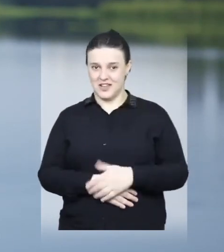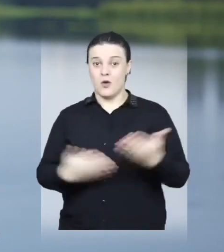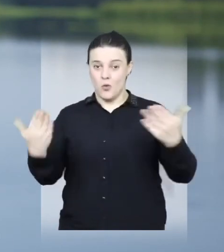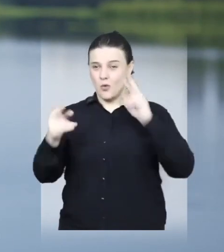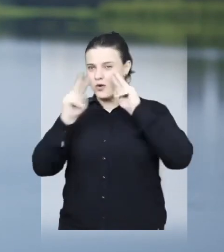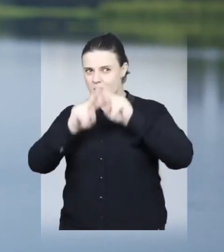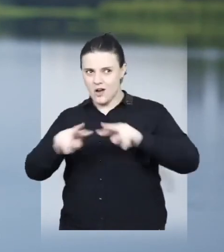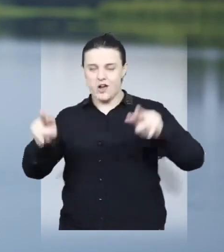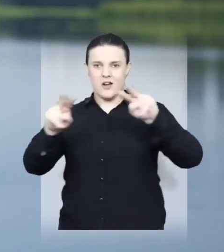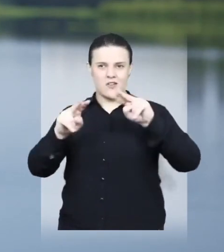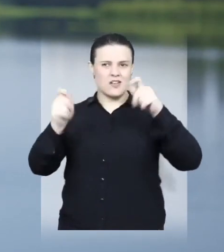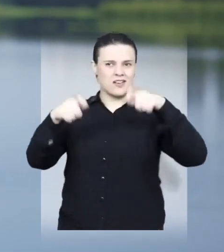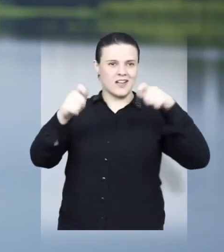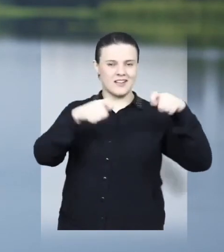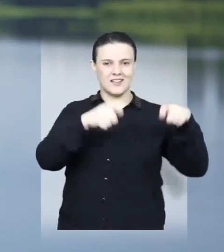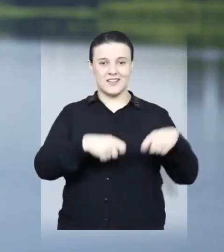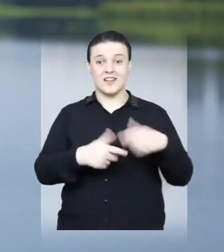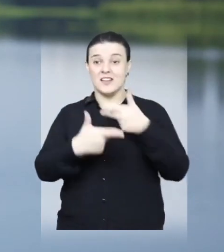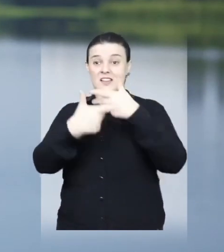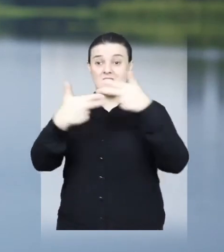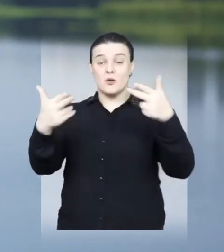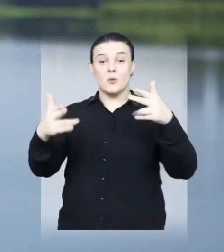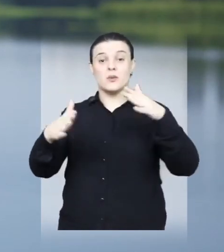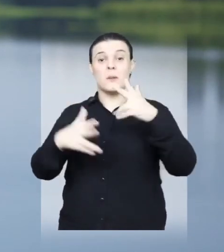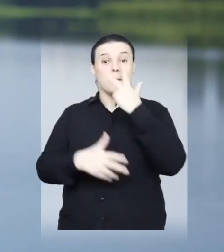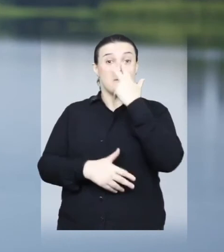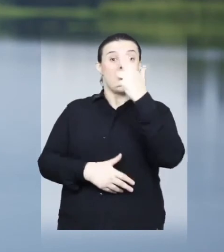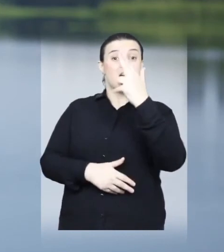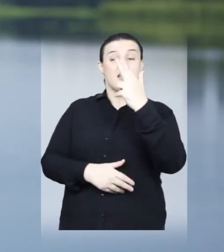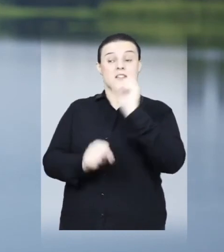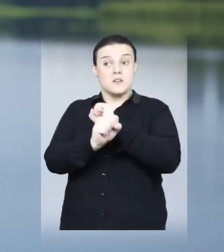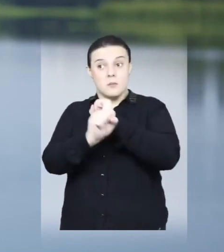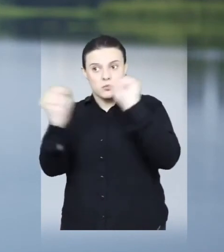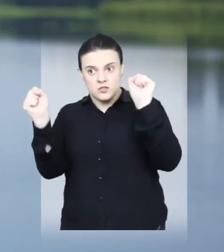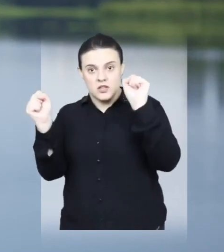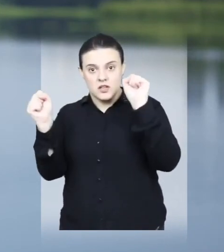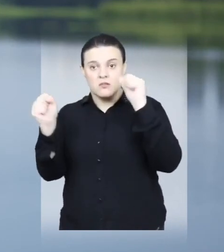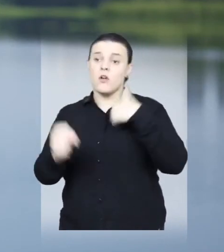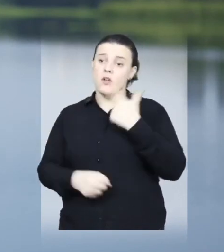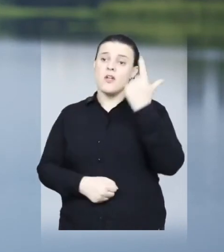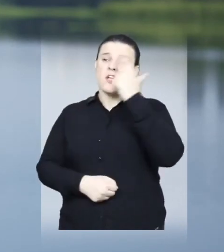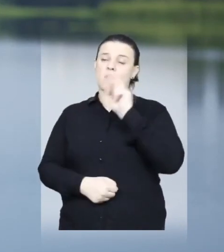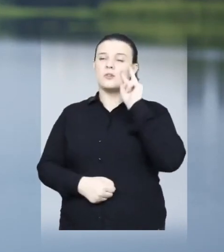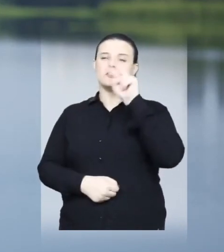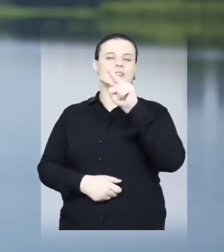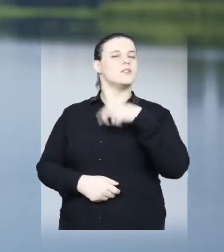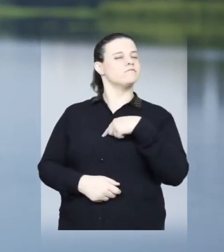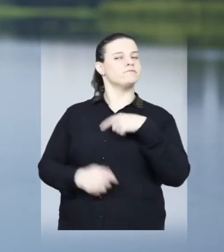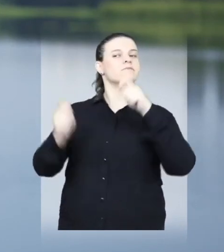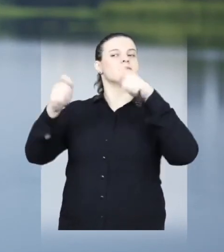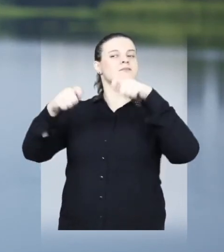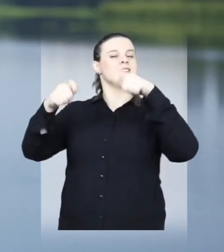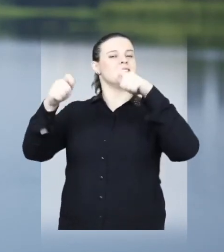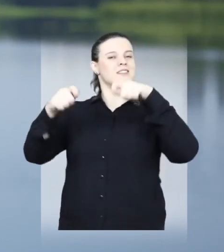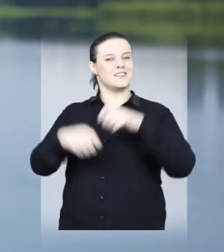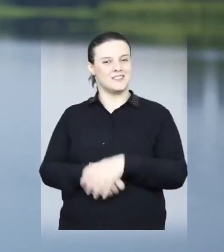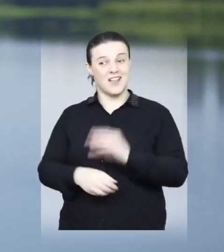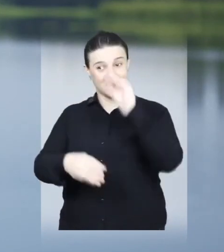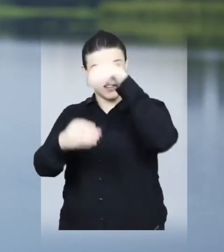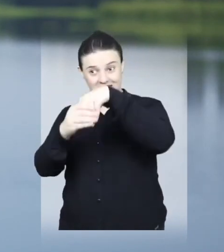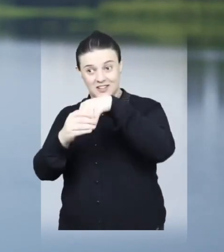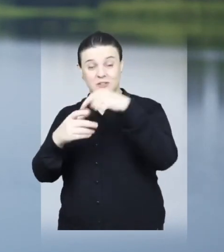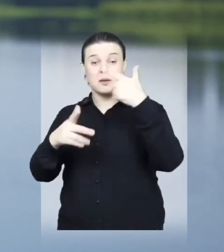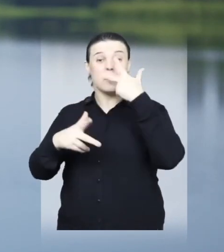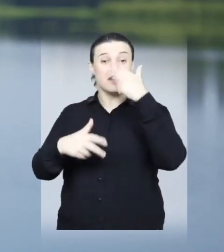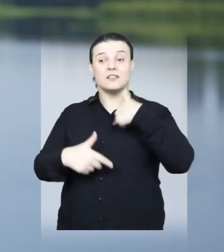enxergo possibilidades. O que aparentemente pode ser impossível, eu busco enxergar o que é possível